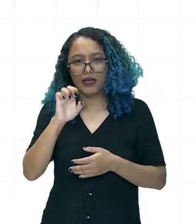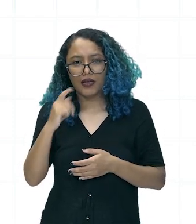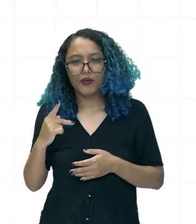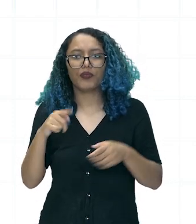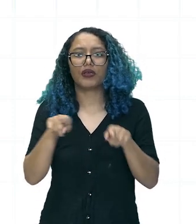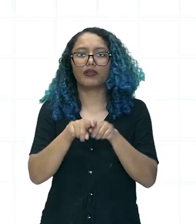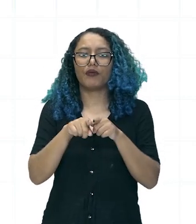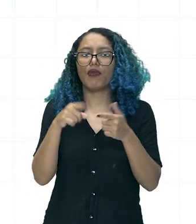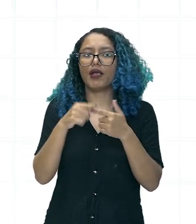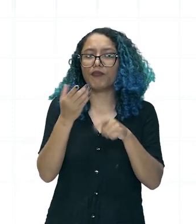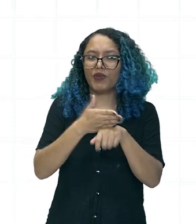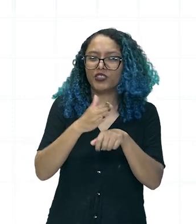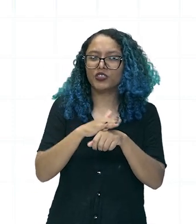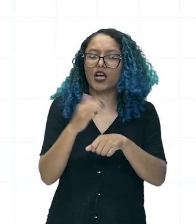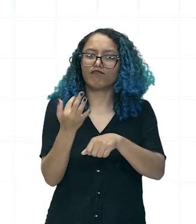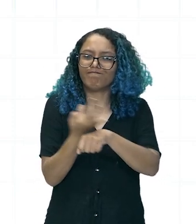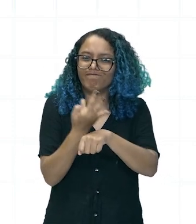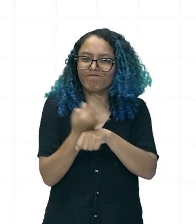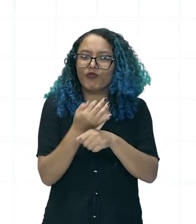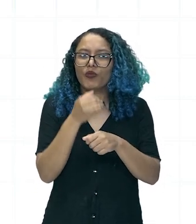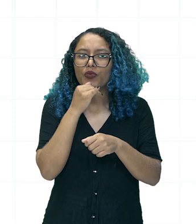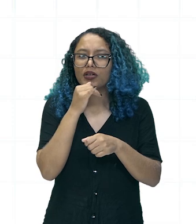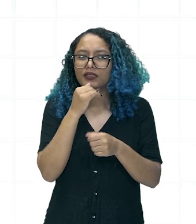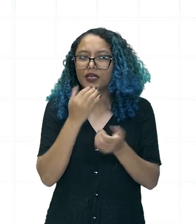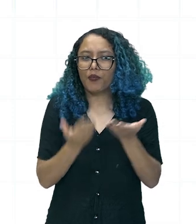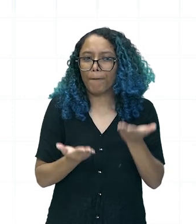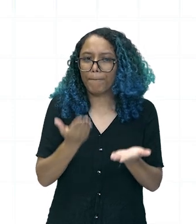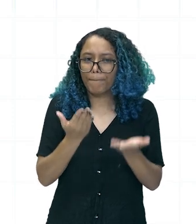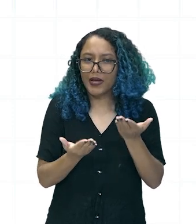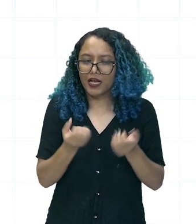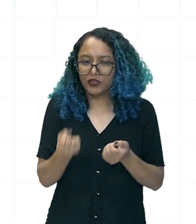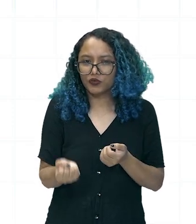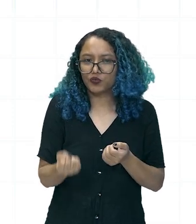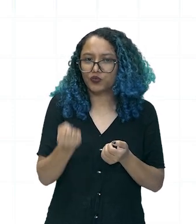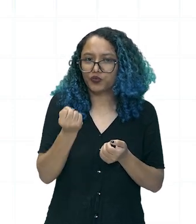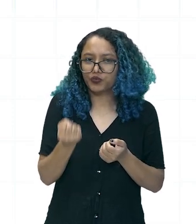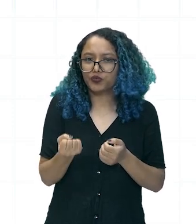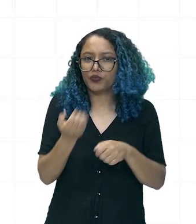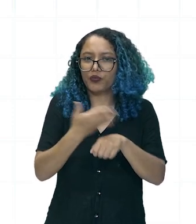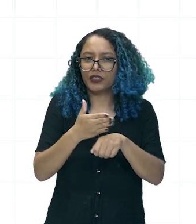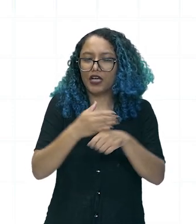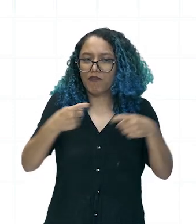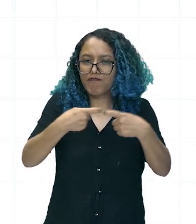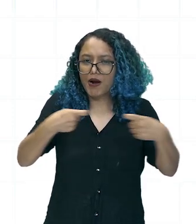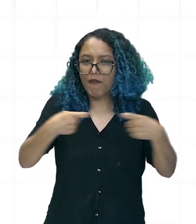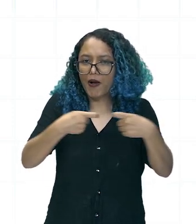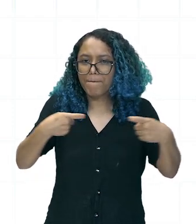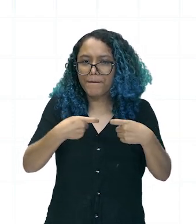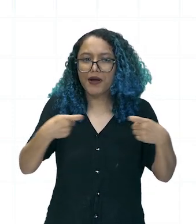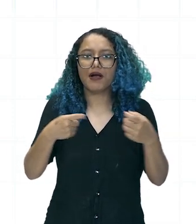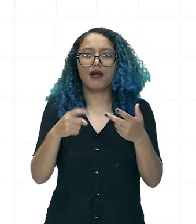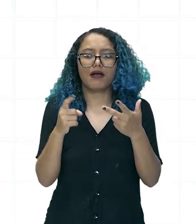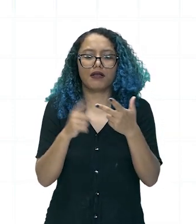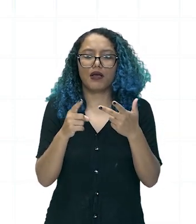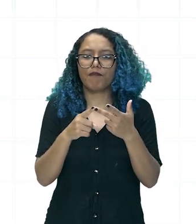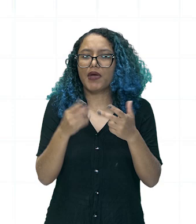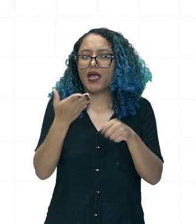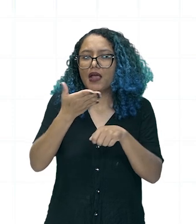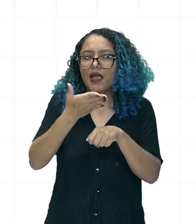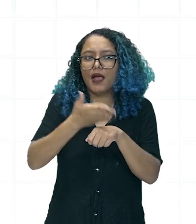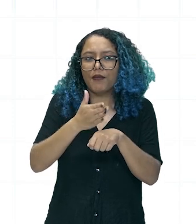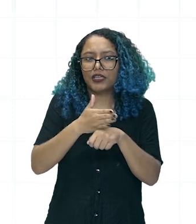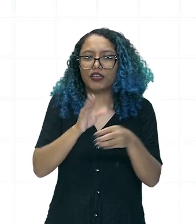desempenho das funções orgânicas, praticada em academias ou na forma de